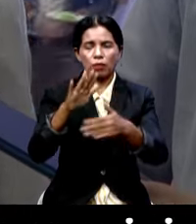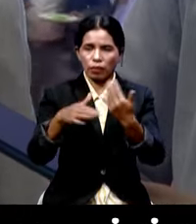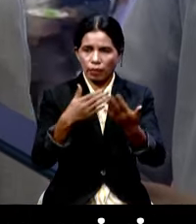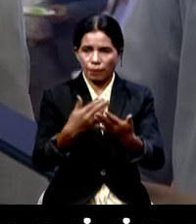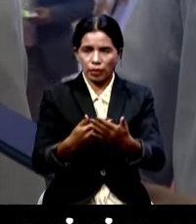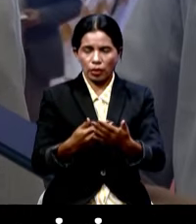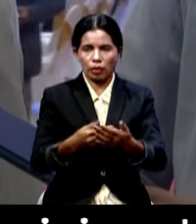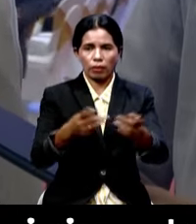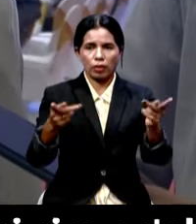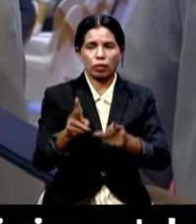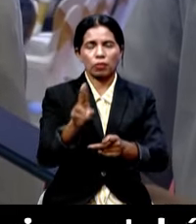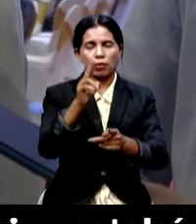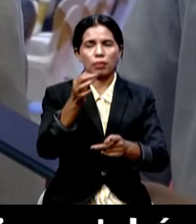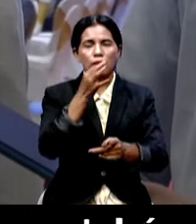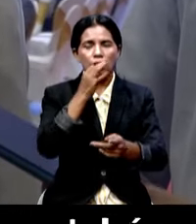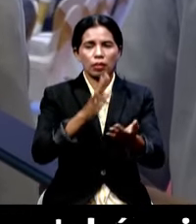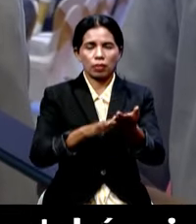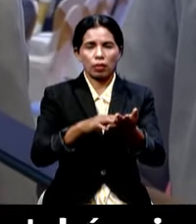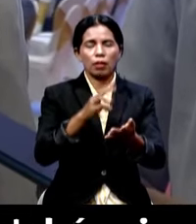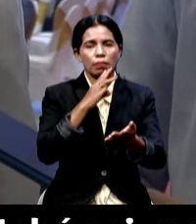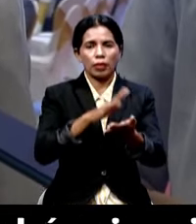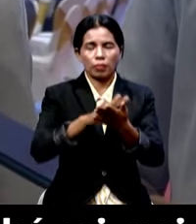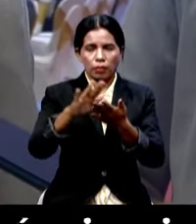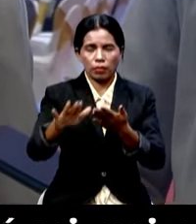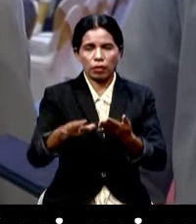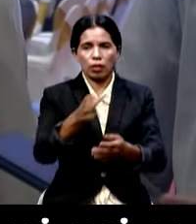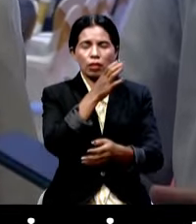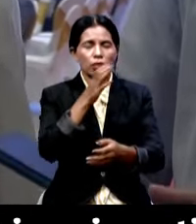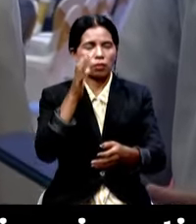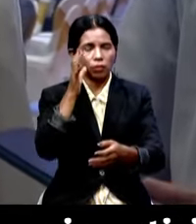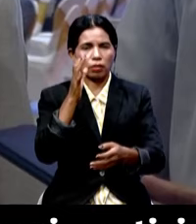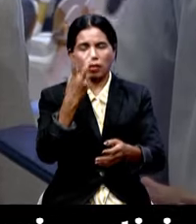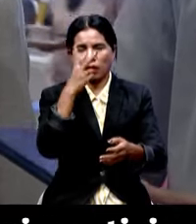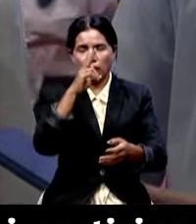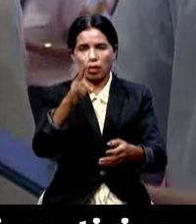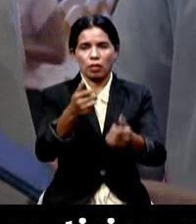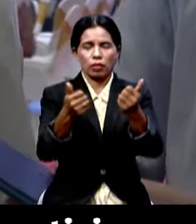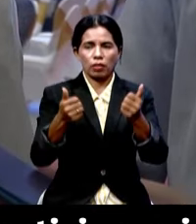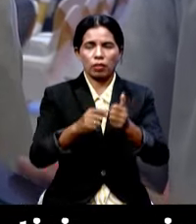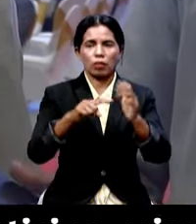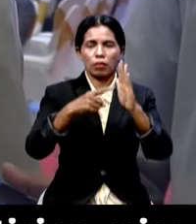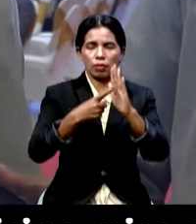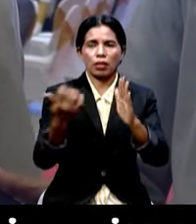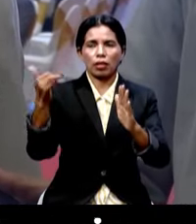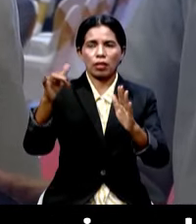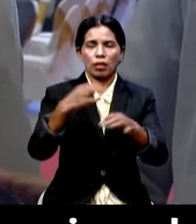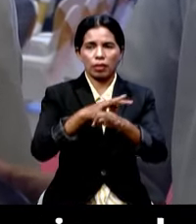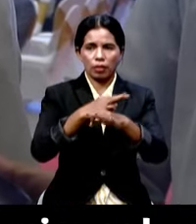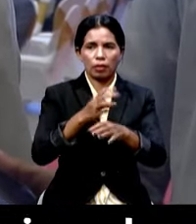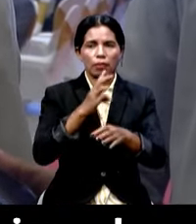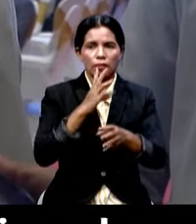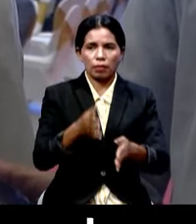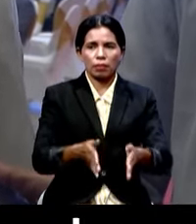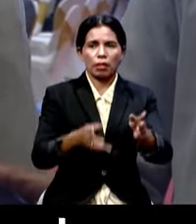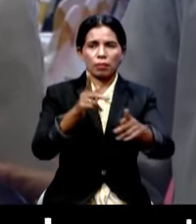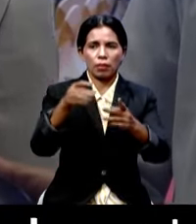refeitório, e a lavar, era tudo para merenda escolar, bemos, agricultura, e tarefa ainda dá uma autoridade, era rua, fale, normaliza a irrigação, é uma bela